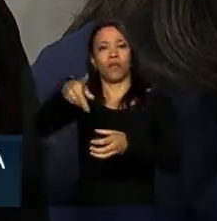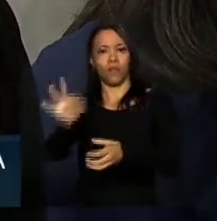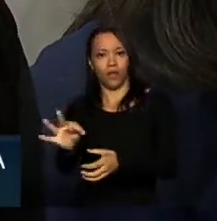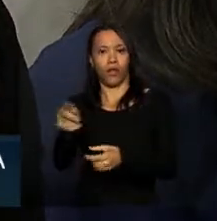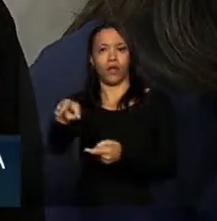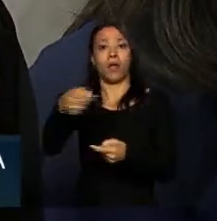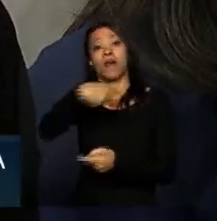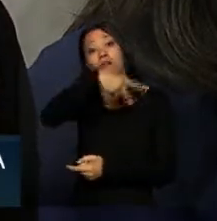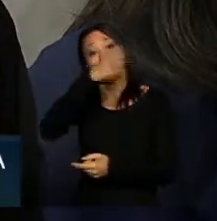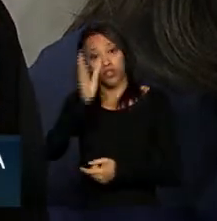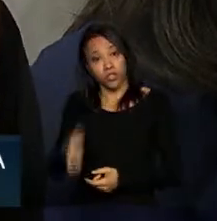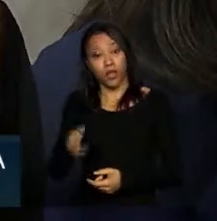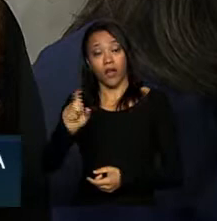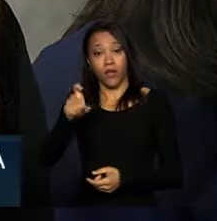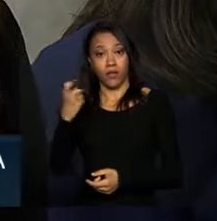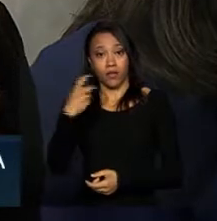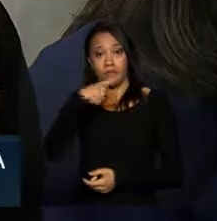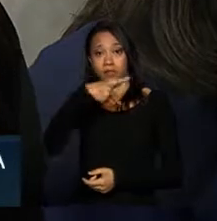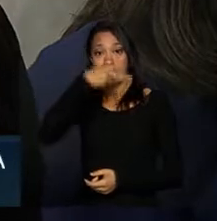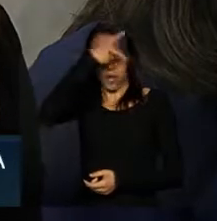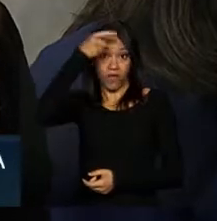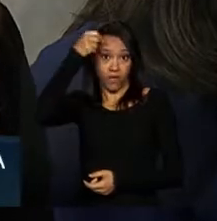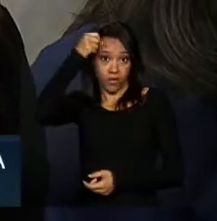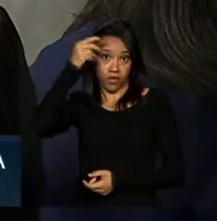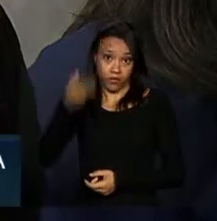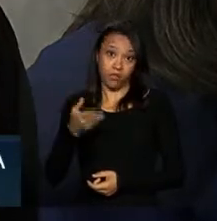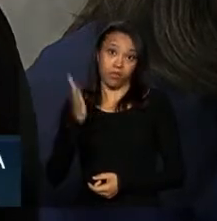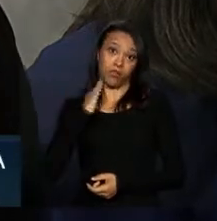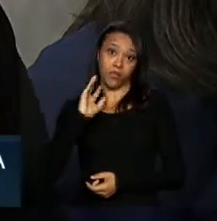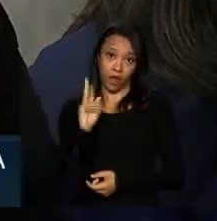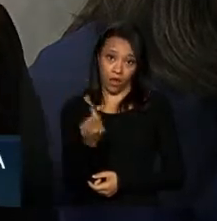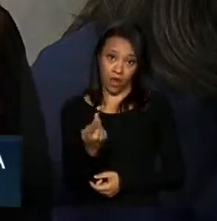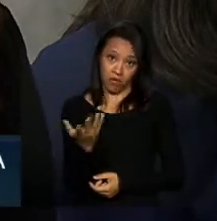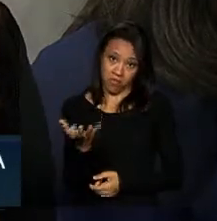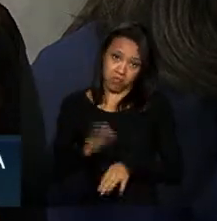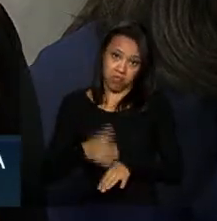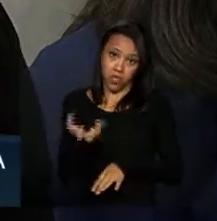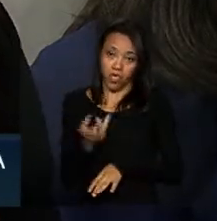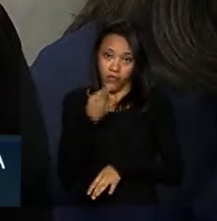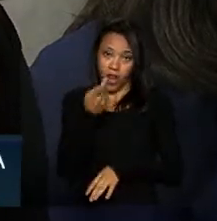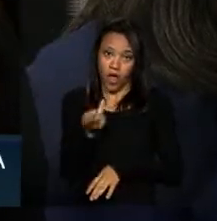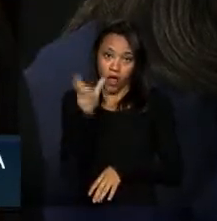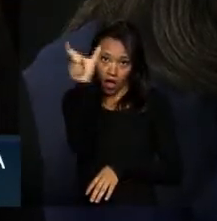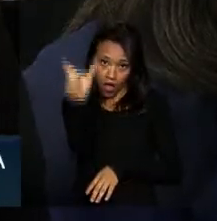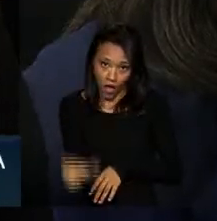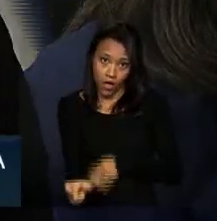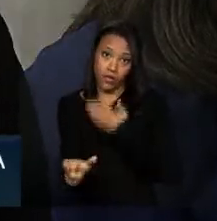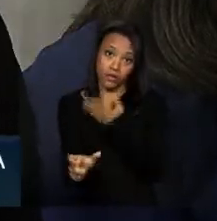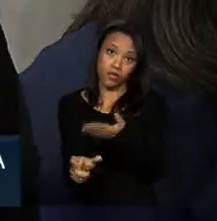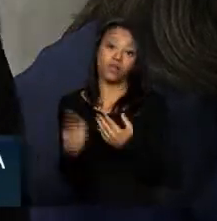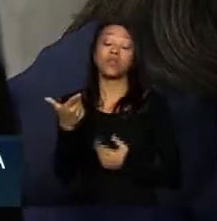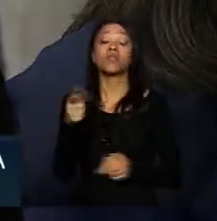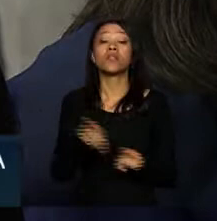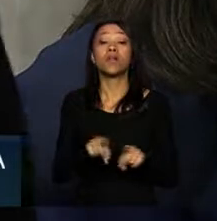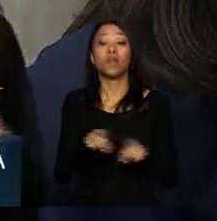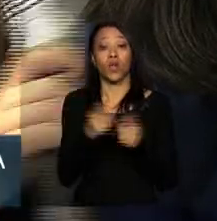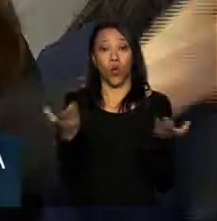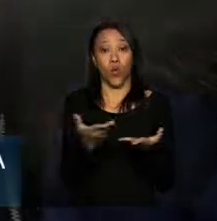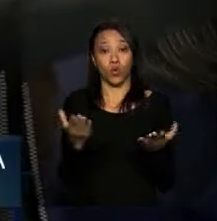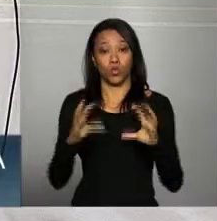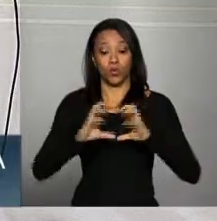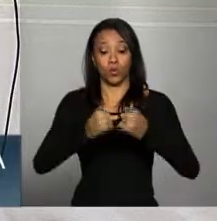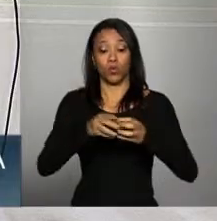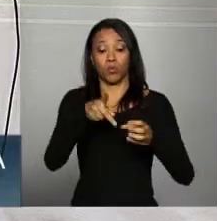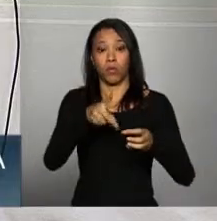Horizonte. Se o senhor quisesse pronunciar sobre essa crise, sobre a prisão do tesoureiro do PT hoje. Obrigada.